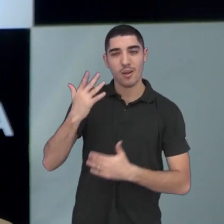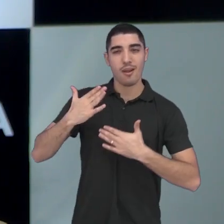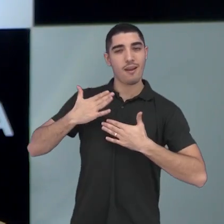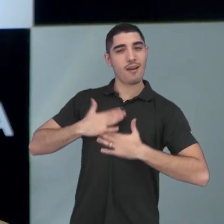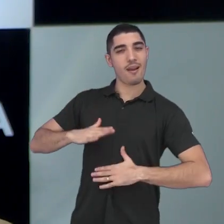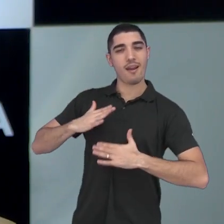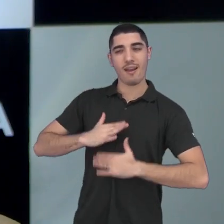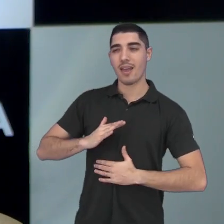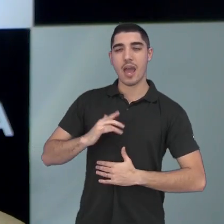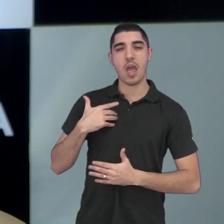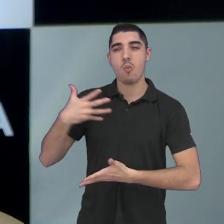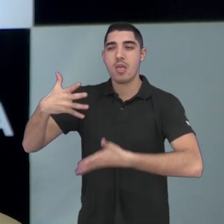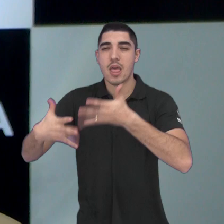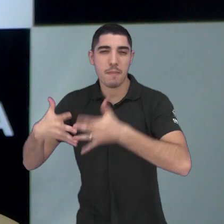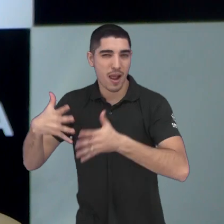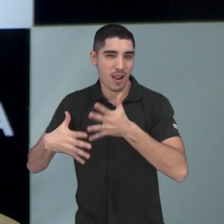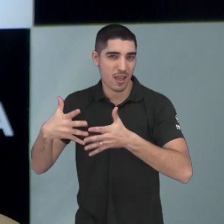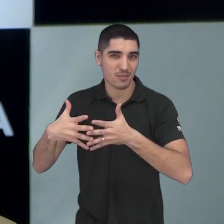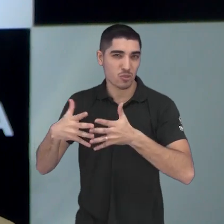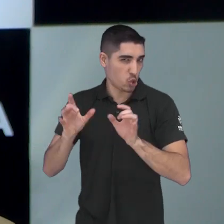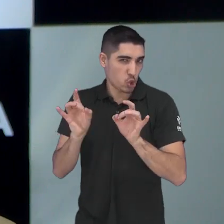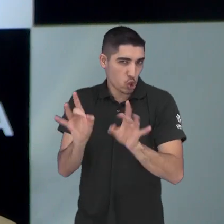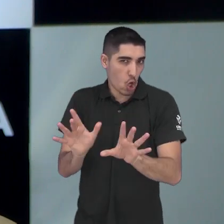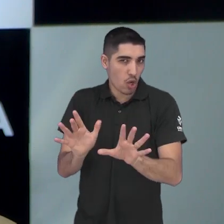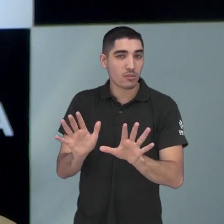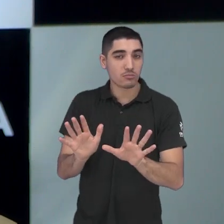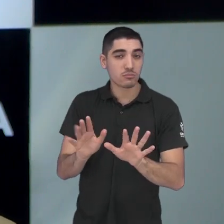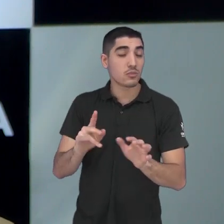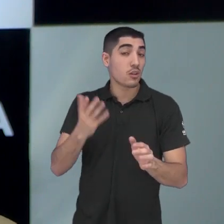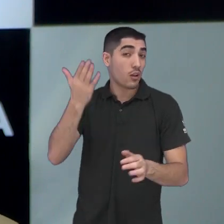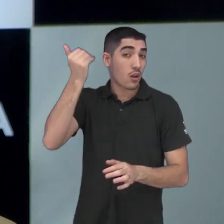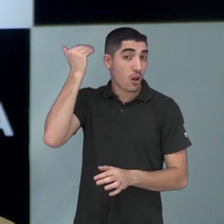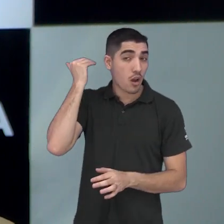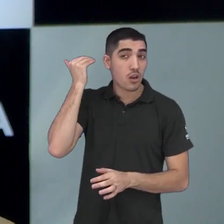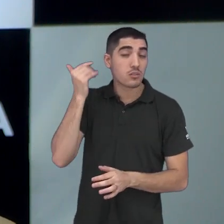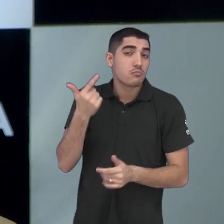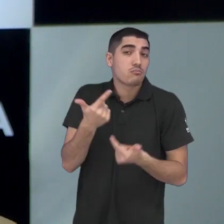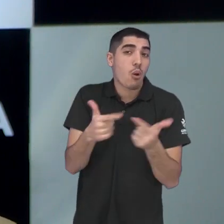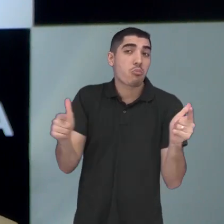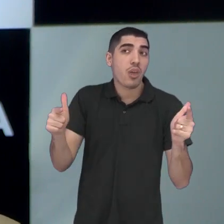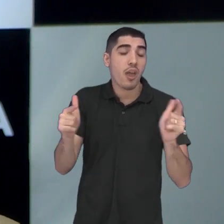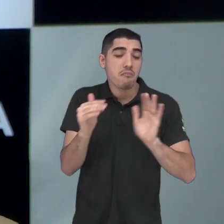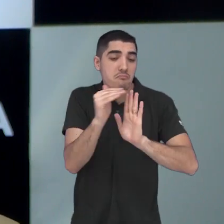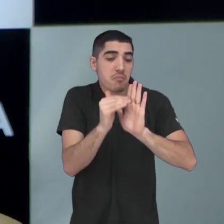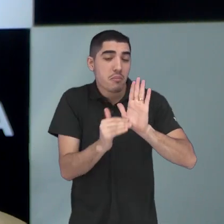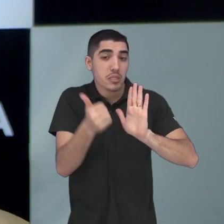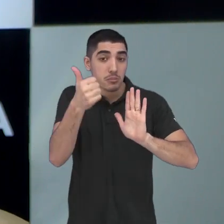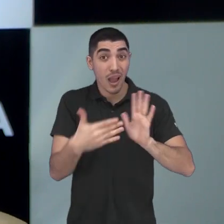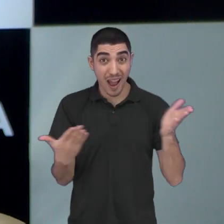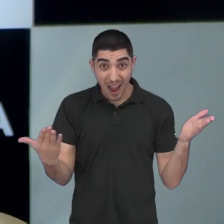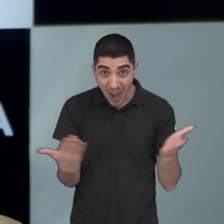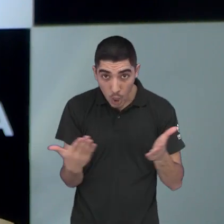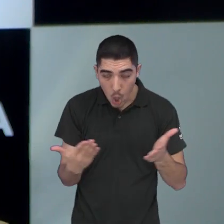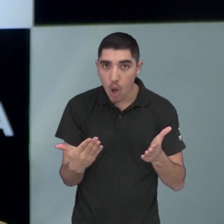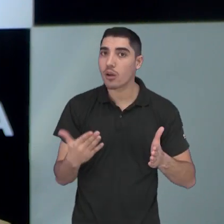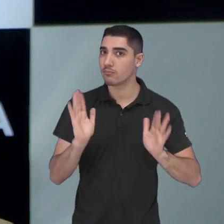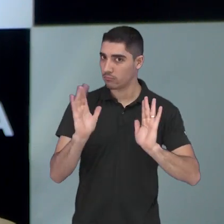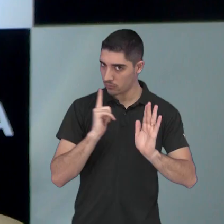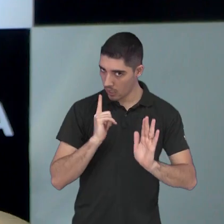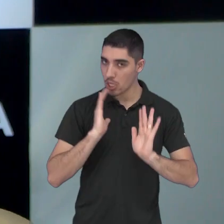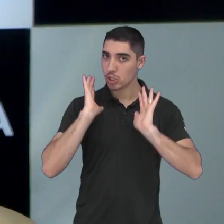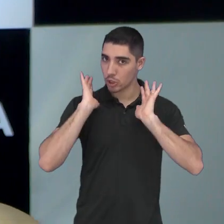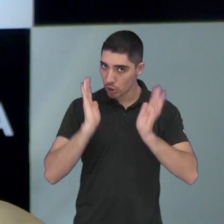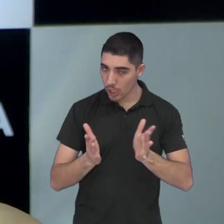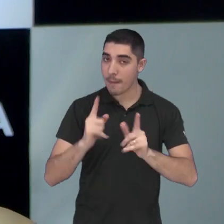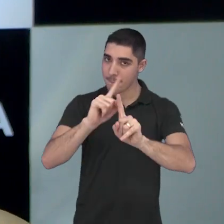tranquilidade a Leia vamos dizer assim né então não tinha muito não tinha assim uma abrangência né das circunstâncias então aumentou